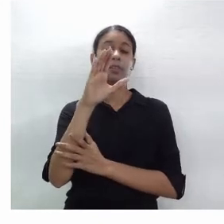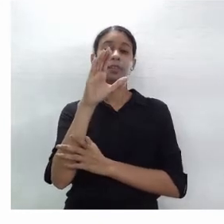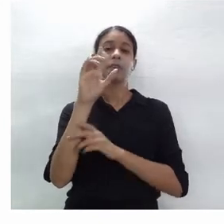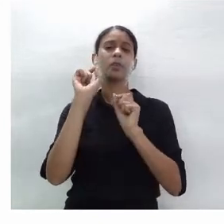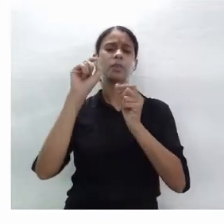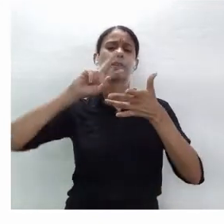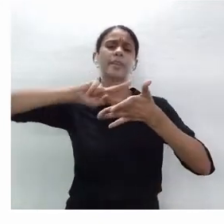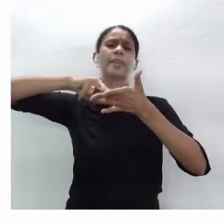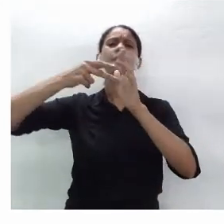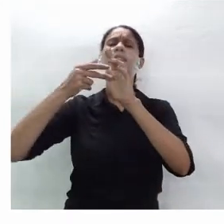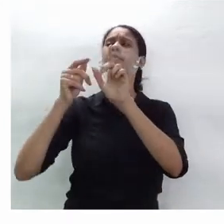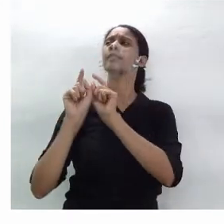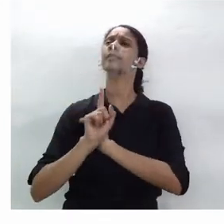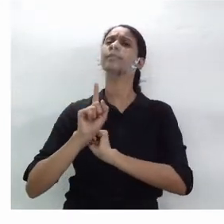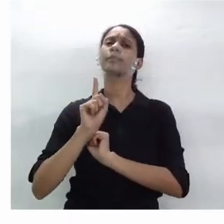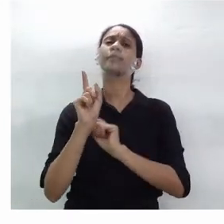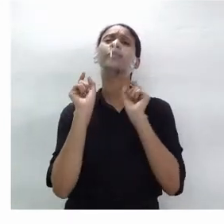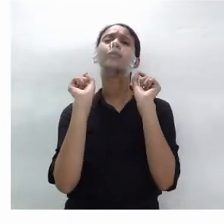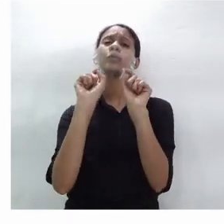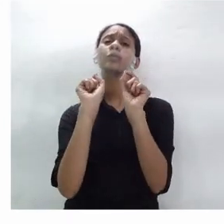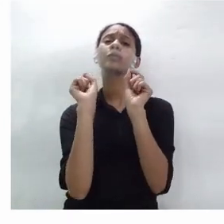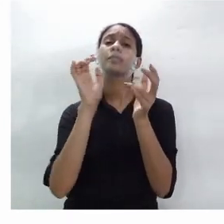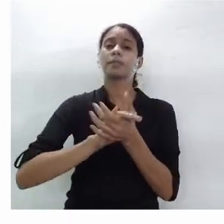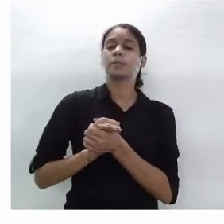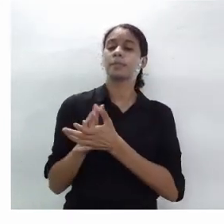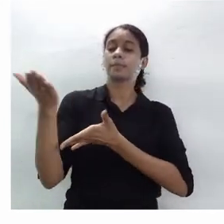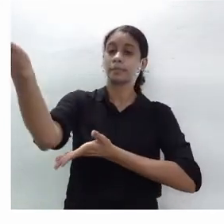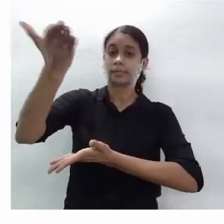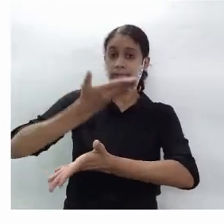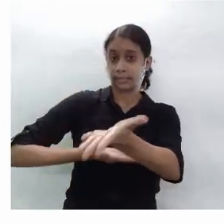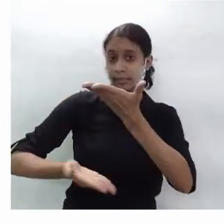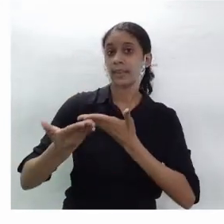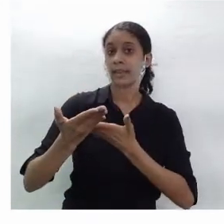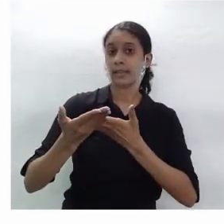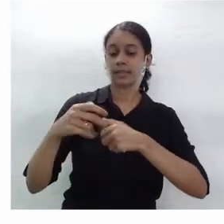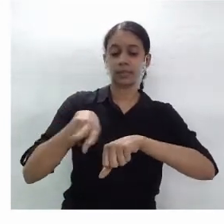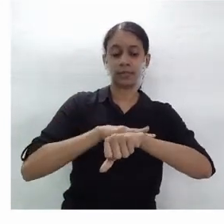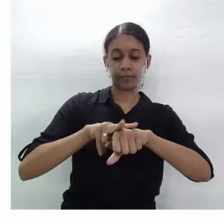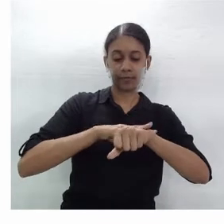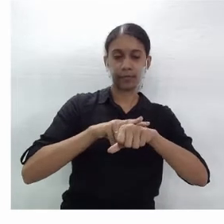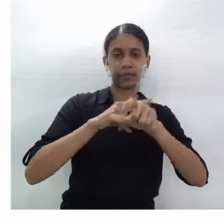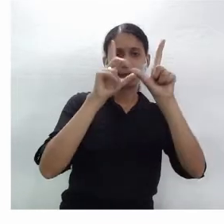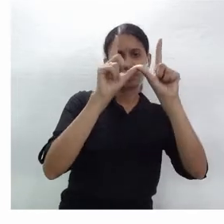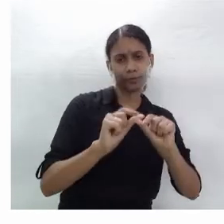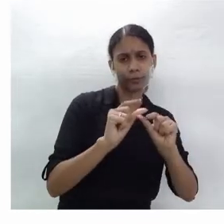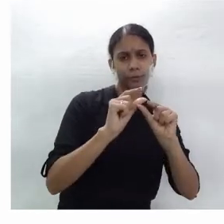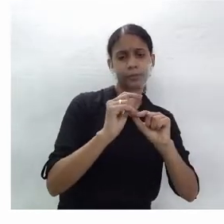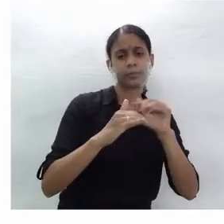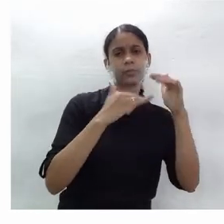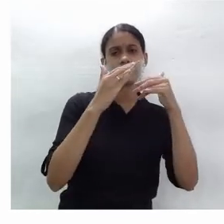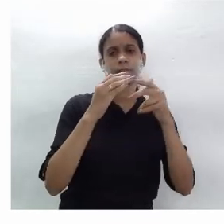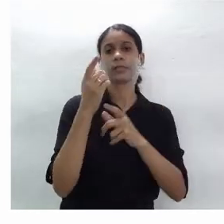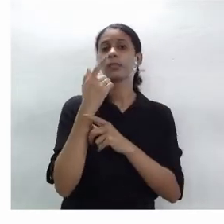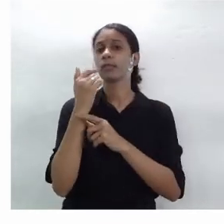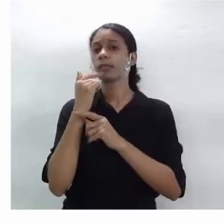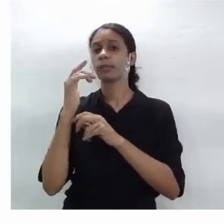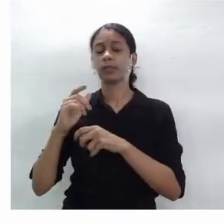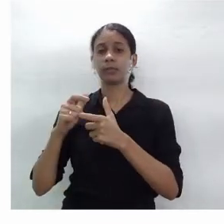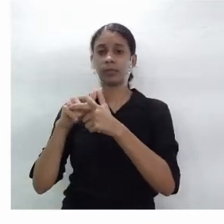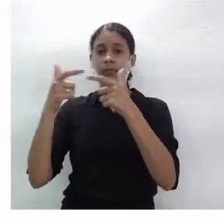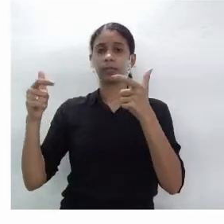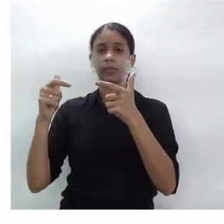quer dizer a relação verde é menor desigualdade, o vermelho maior desigualdade. E